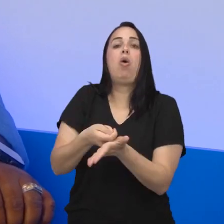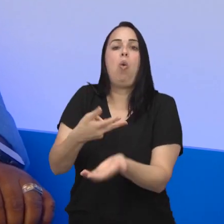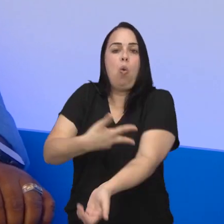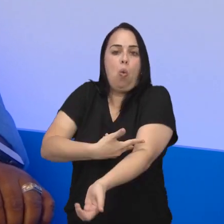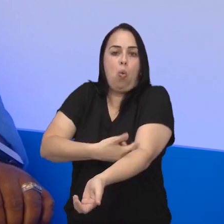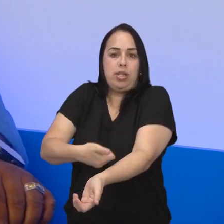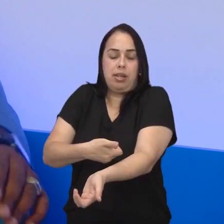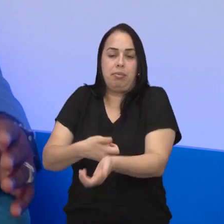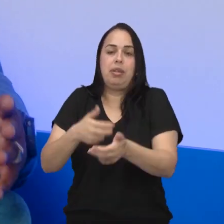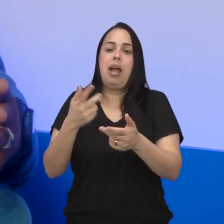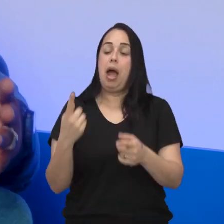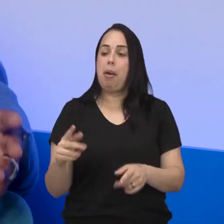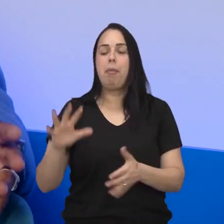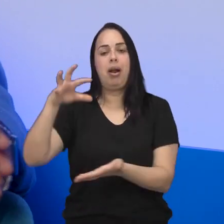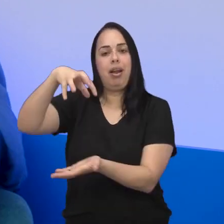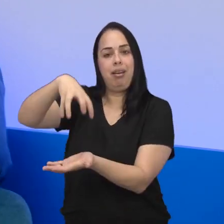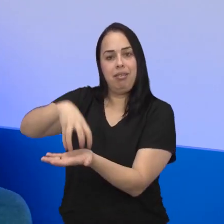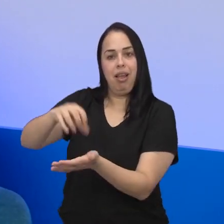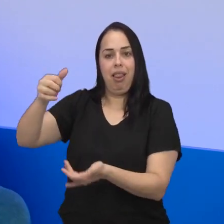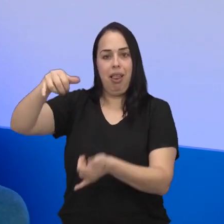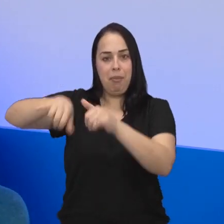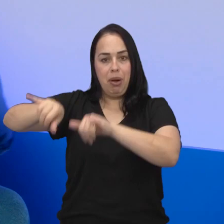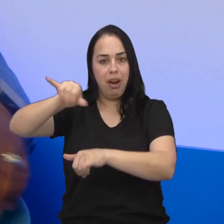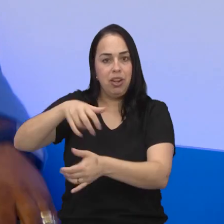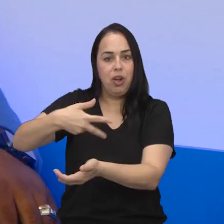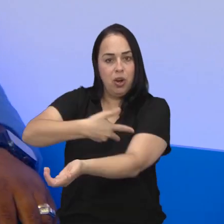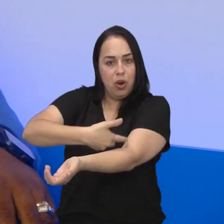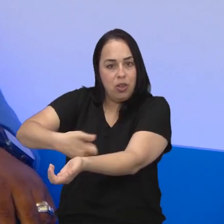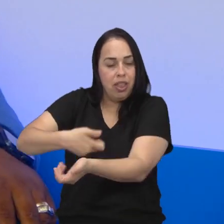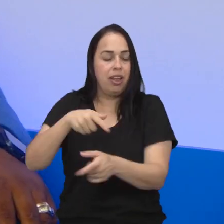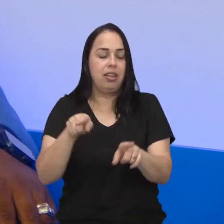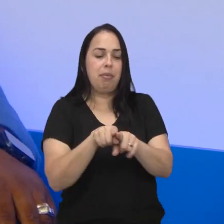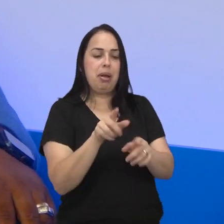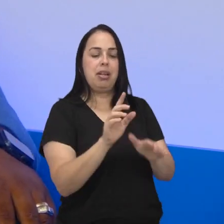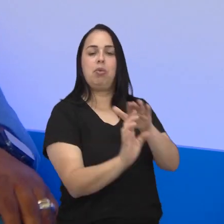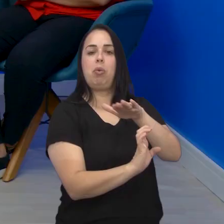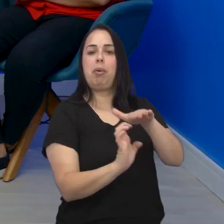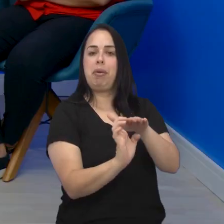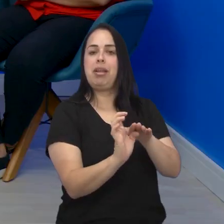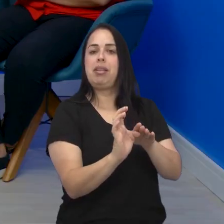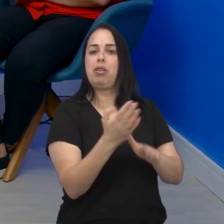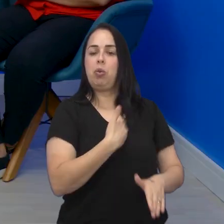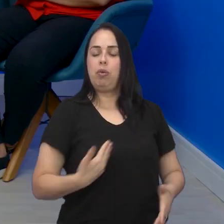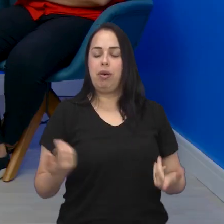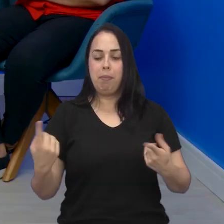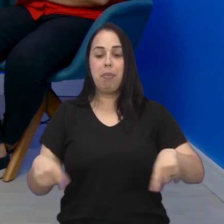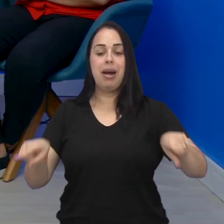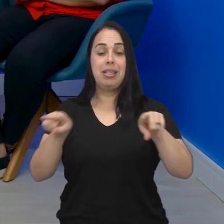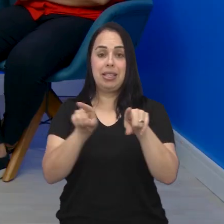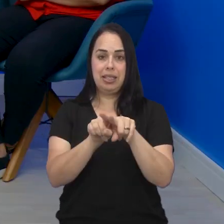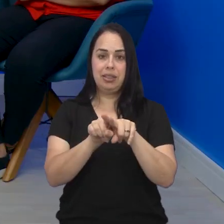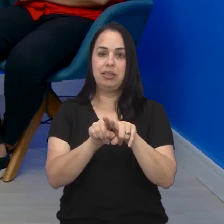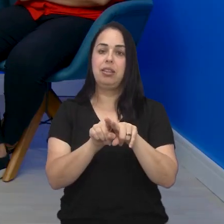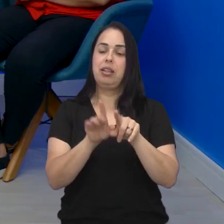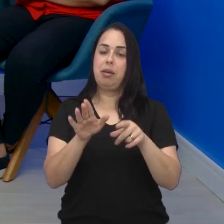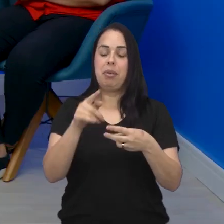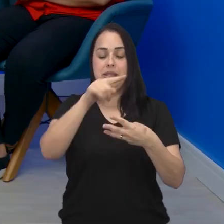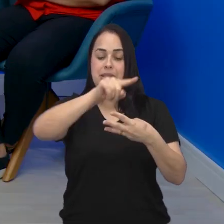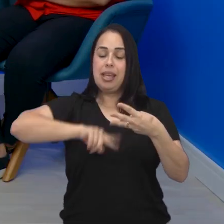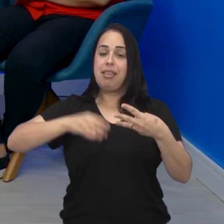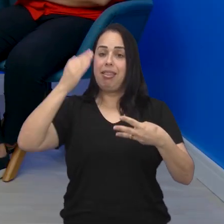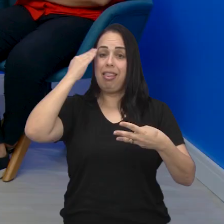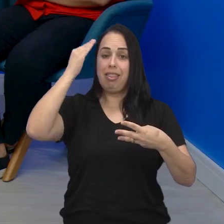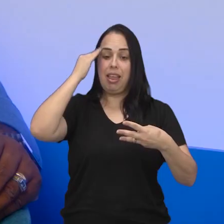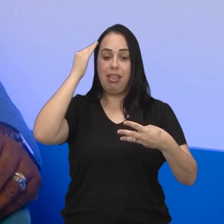com os custos. Então, é uma parceria desse laboratório com a nossa prefeitura. Então, tem essa diferença. Então, as pessoas